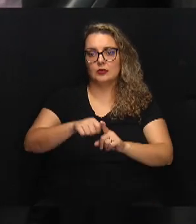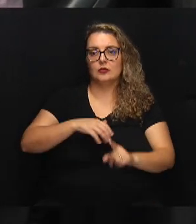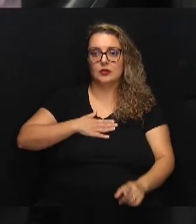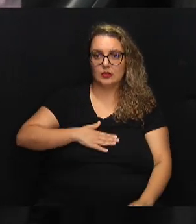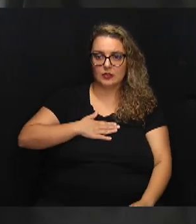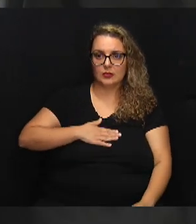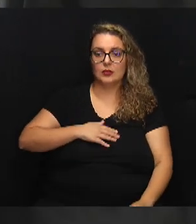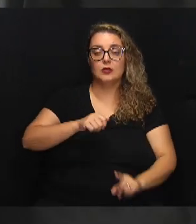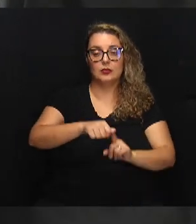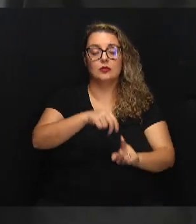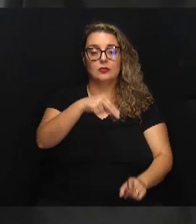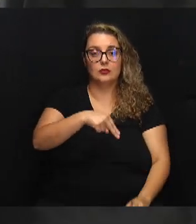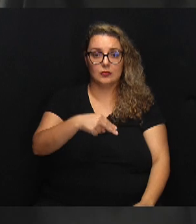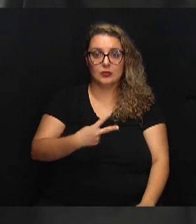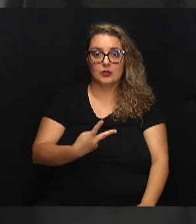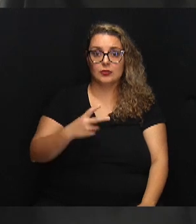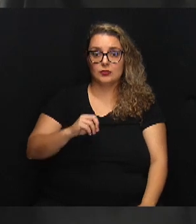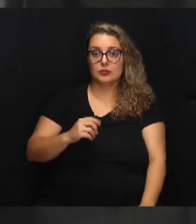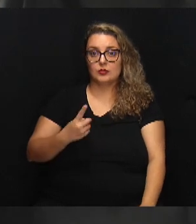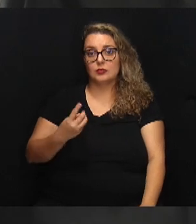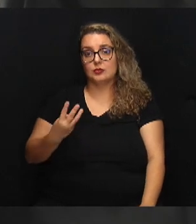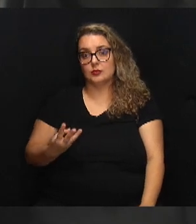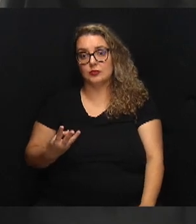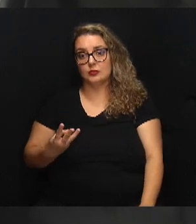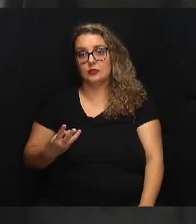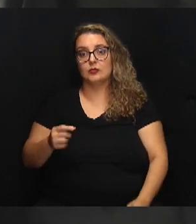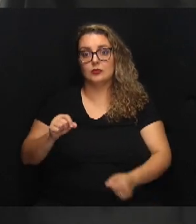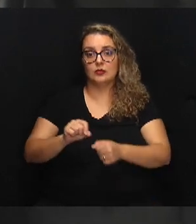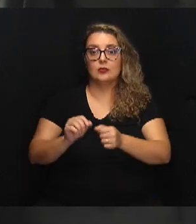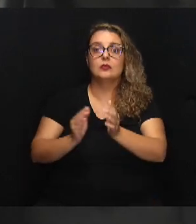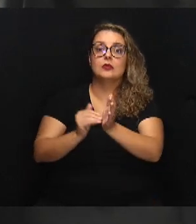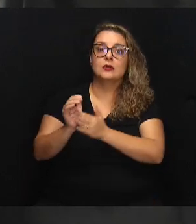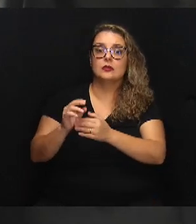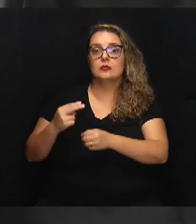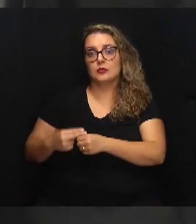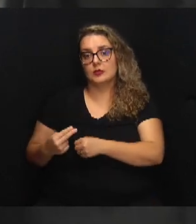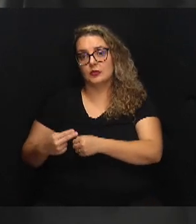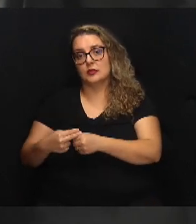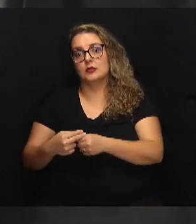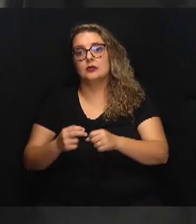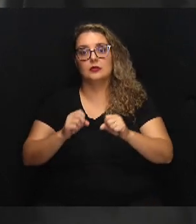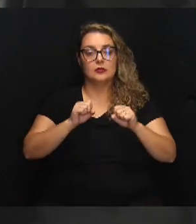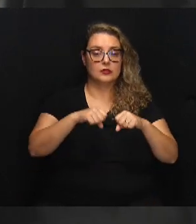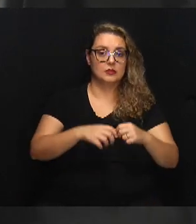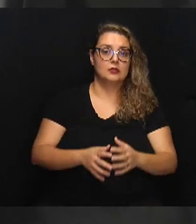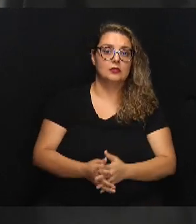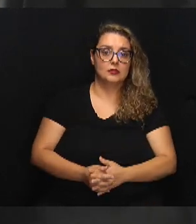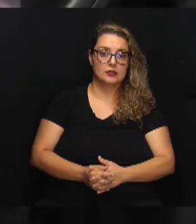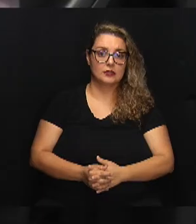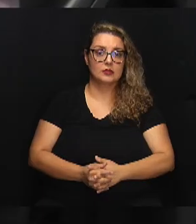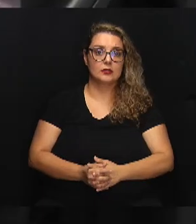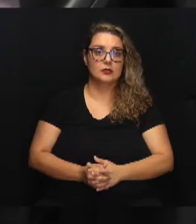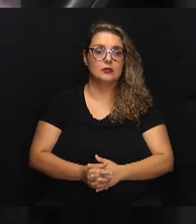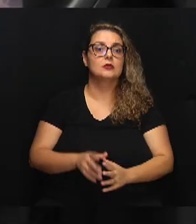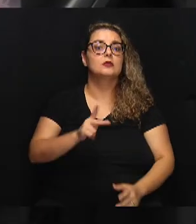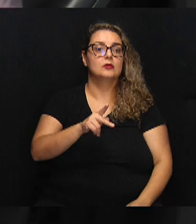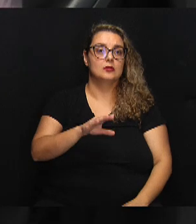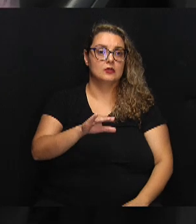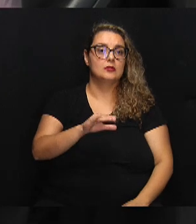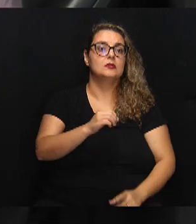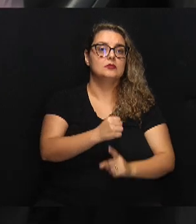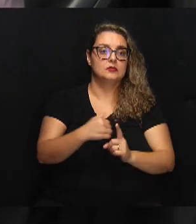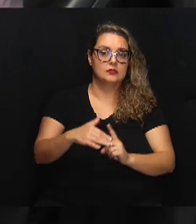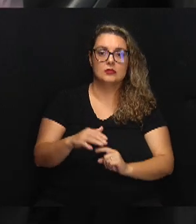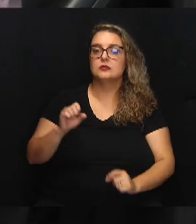em novembro de 2013, eu faço o concurso para a Unicamp. Sim. Né? Também para ser professor em ciências sociais. Também para ser professor em